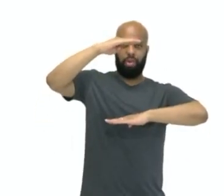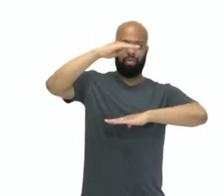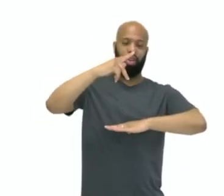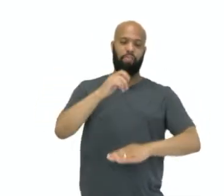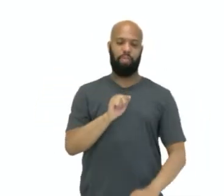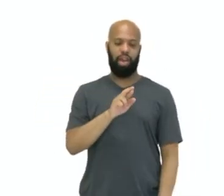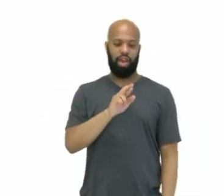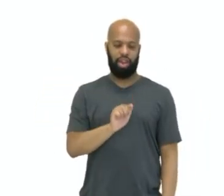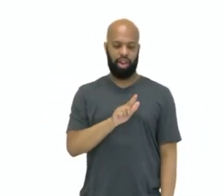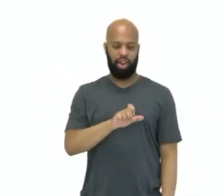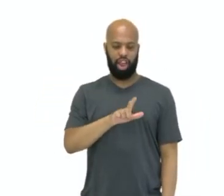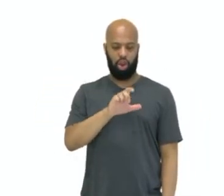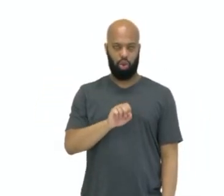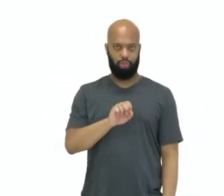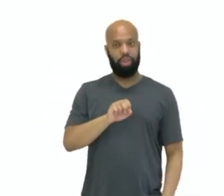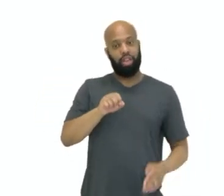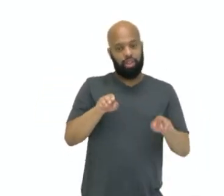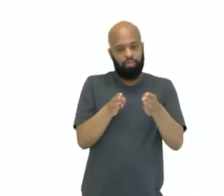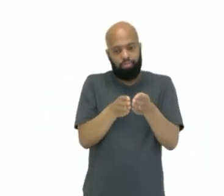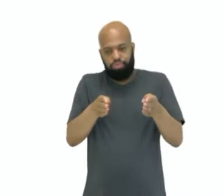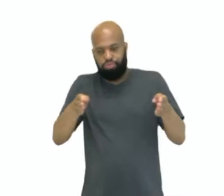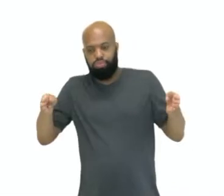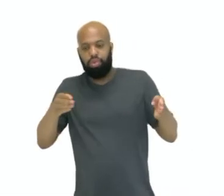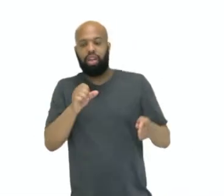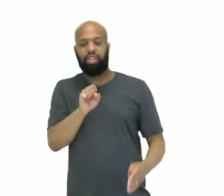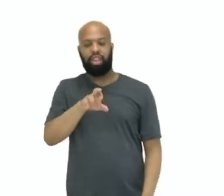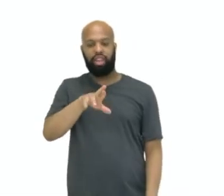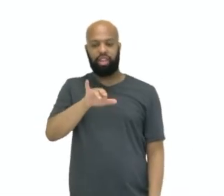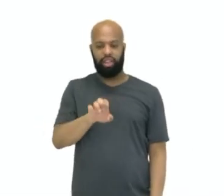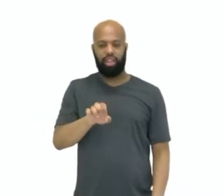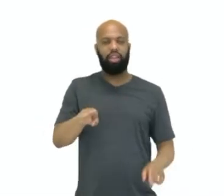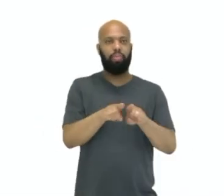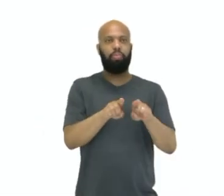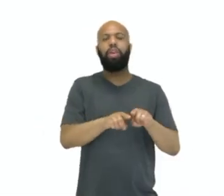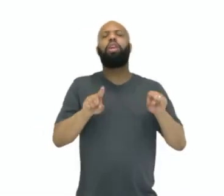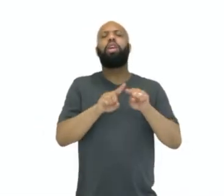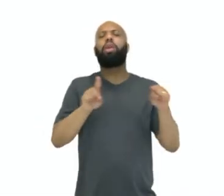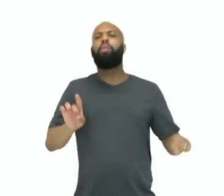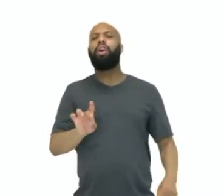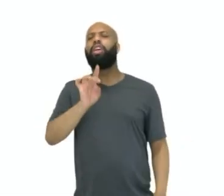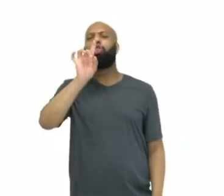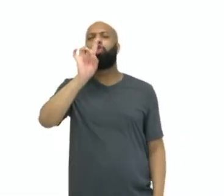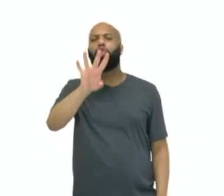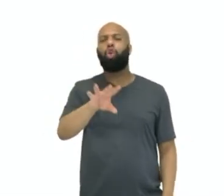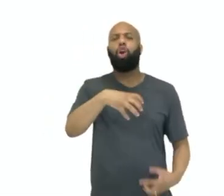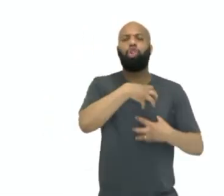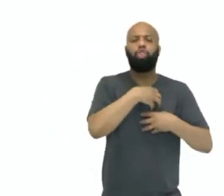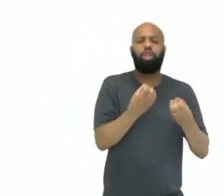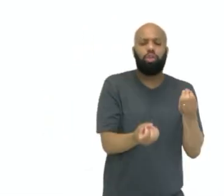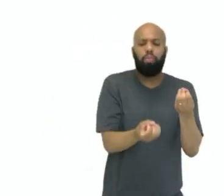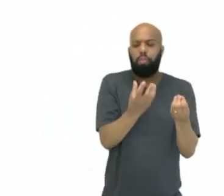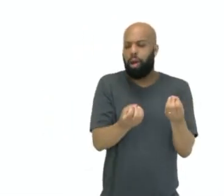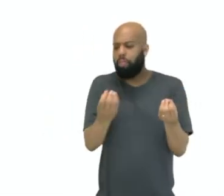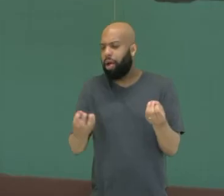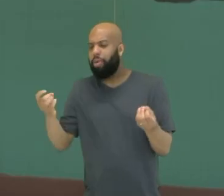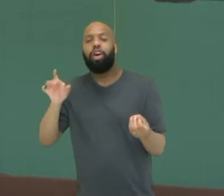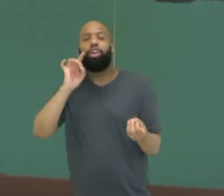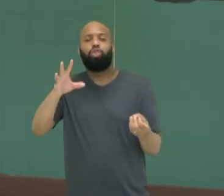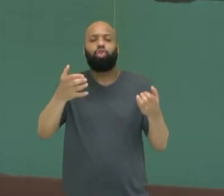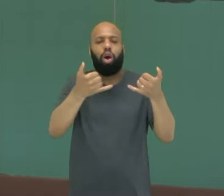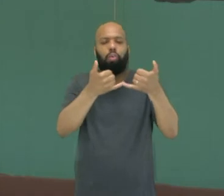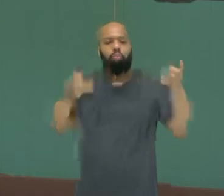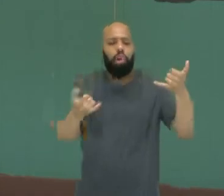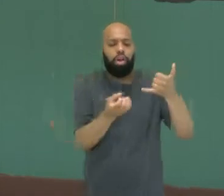O que poderia acontecer caso a associação das lâmpadas fosse somente em série? Você já não viu, por exemplo, essa